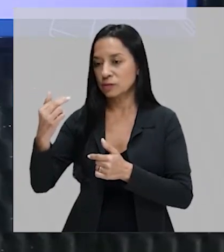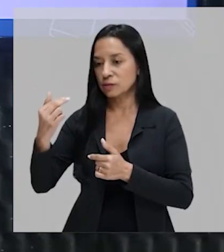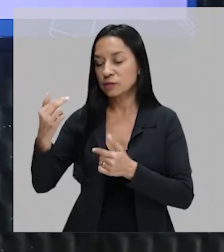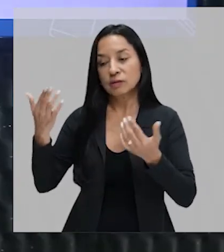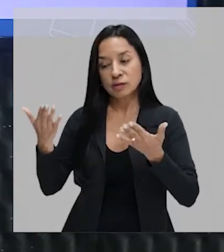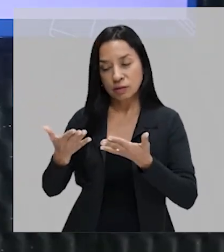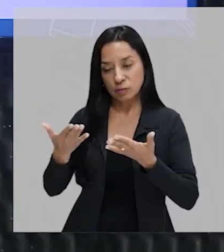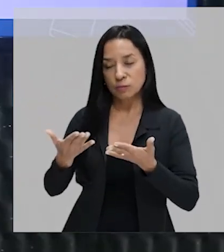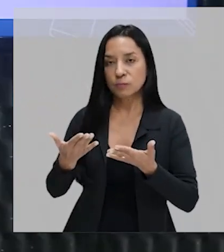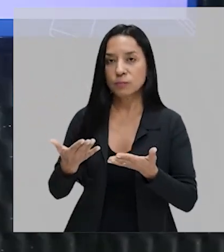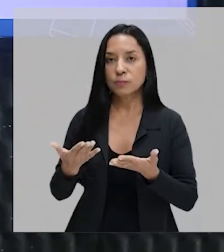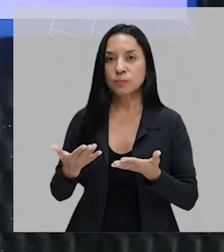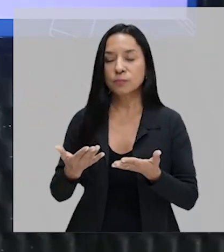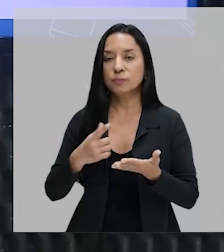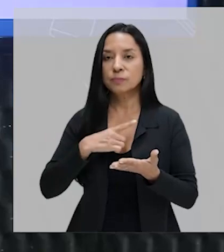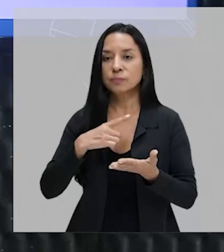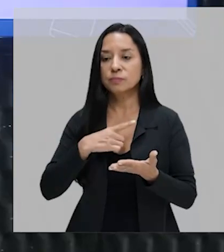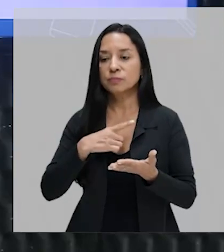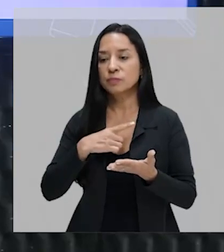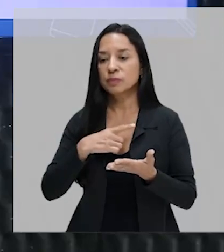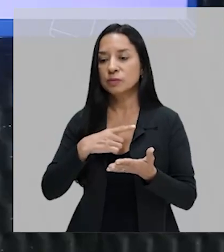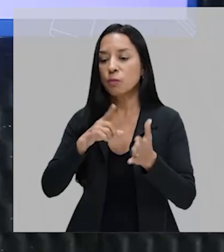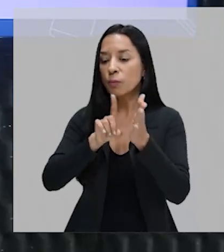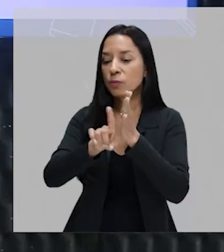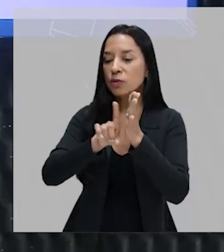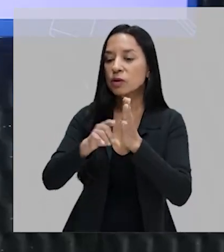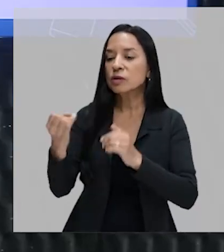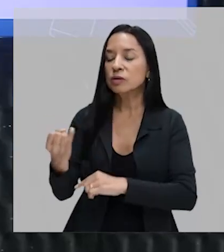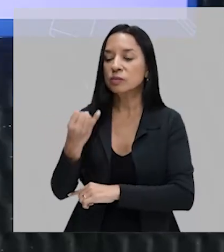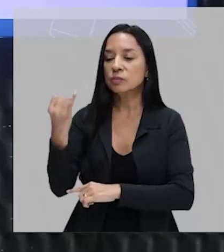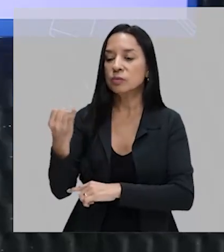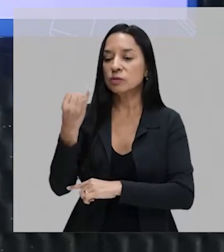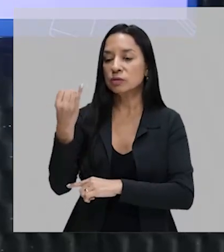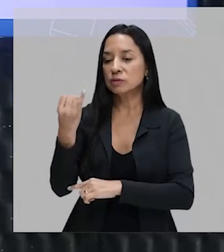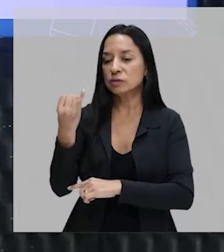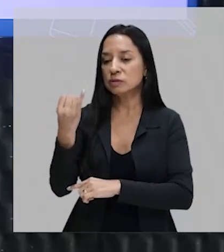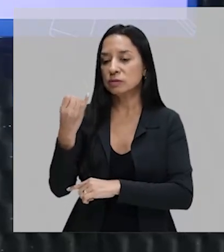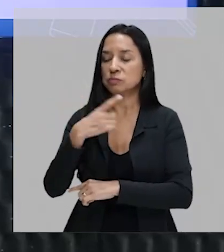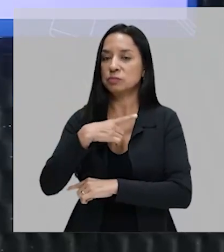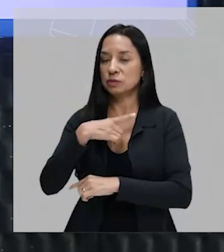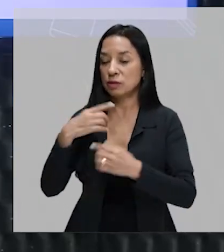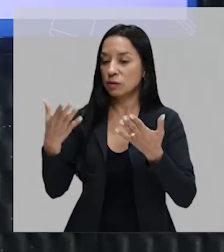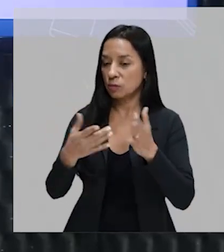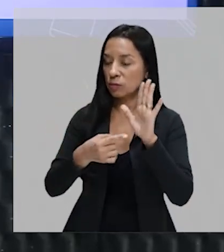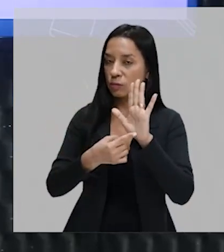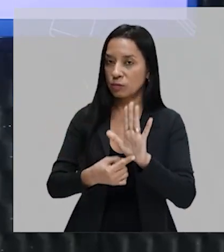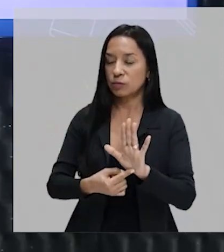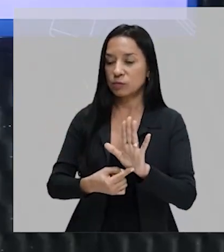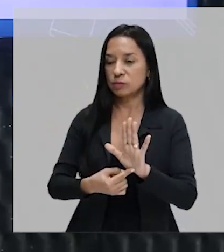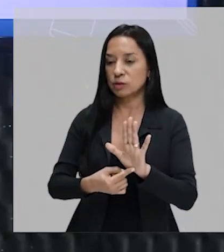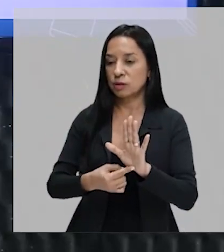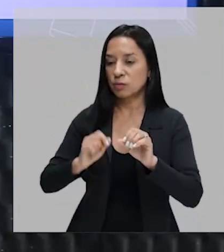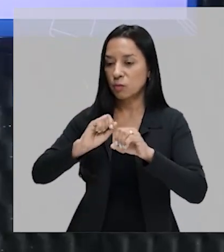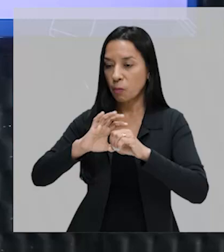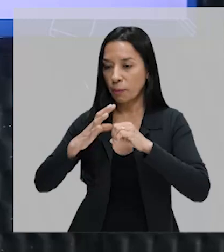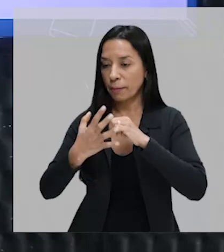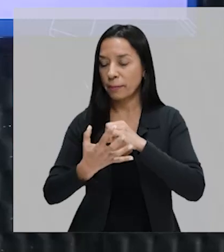Recentemente, agora mesmo, nós temos um dado importante que nós trouxemos para a nossa análise, com a